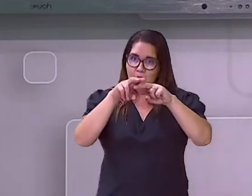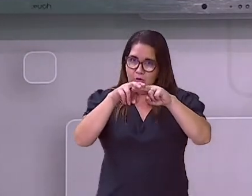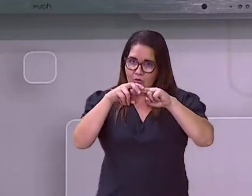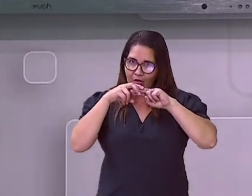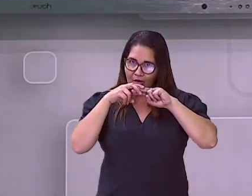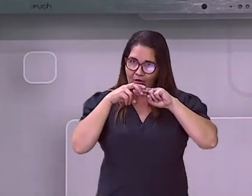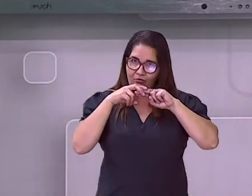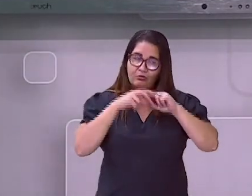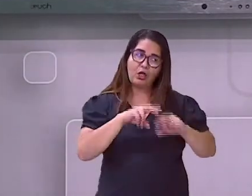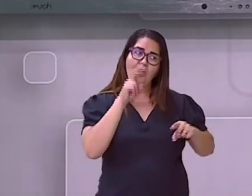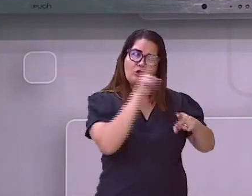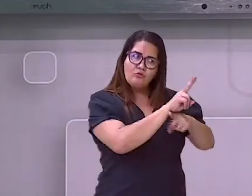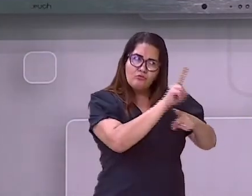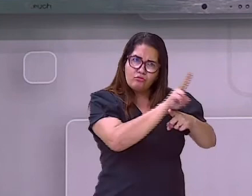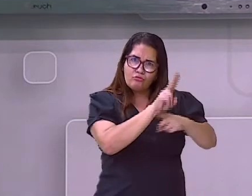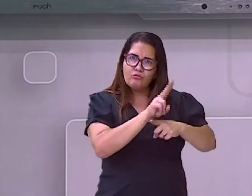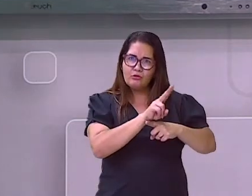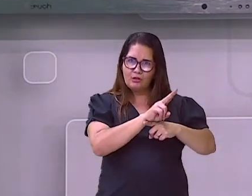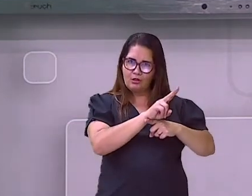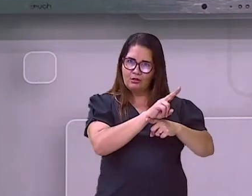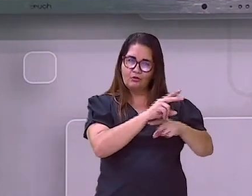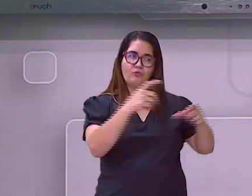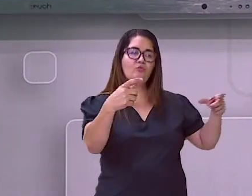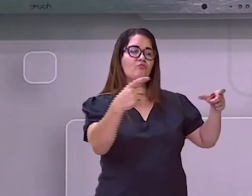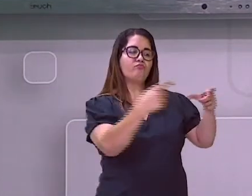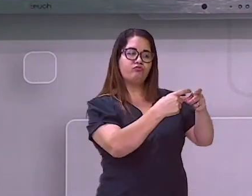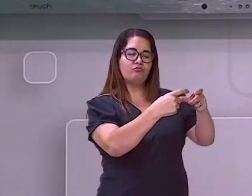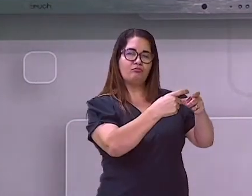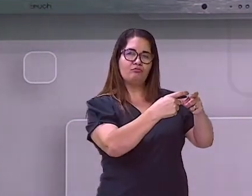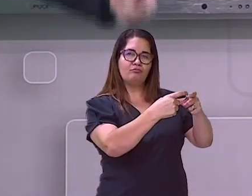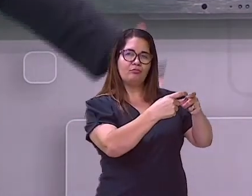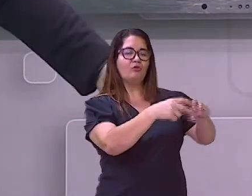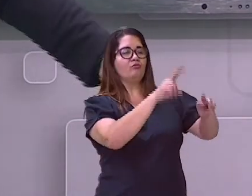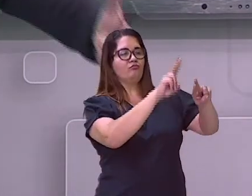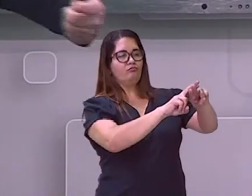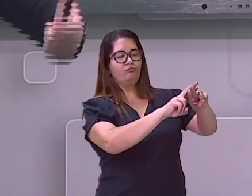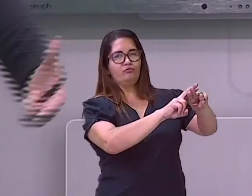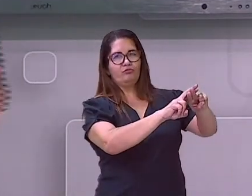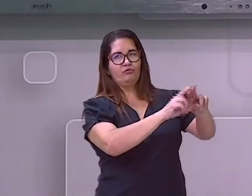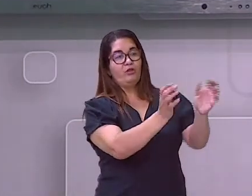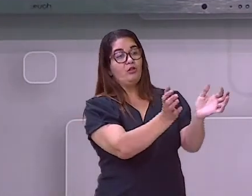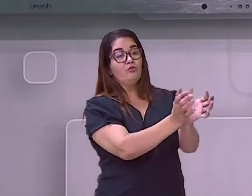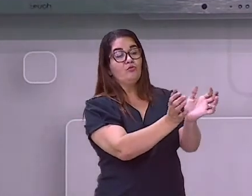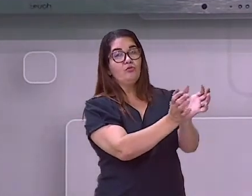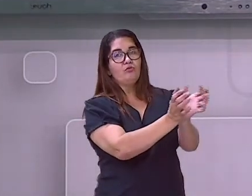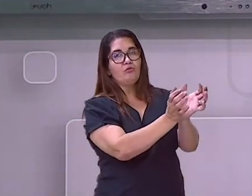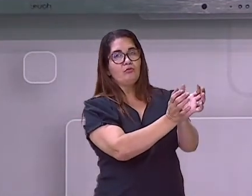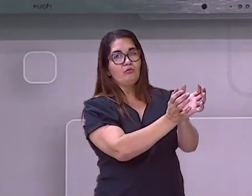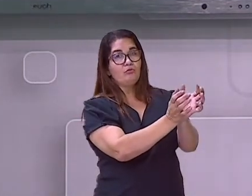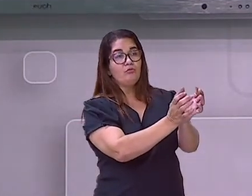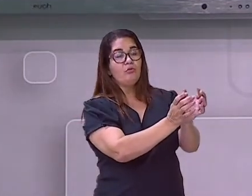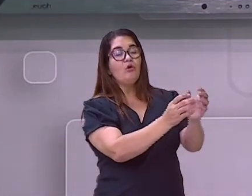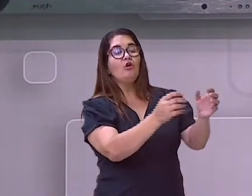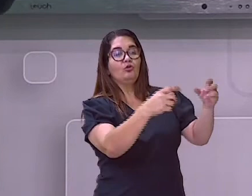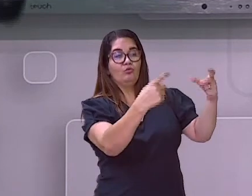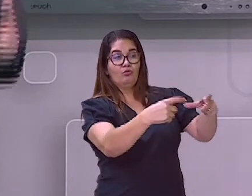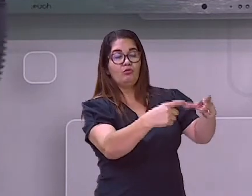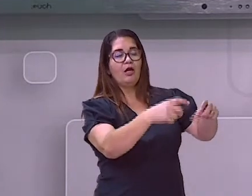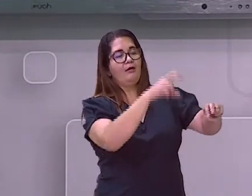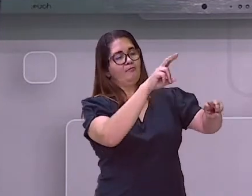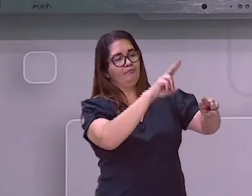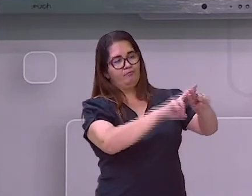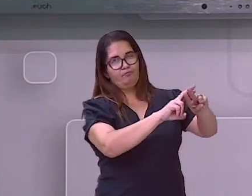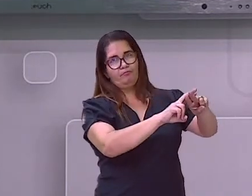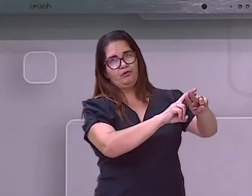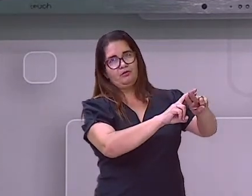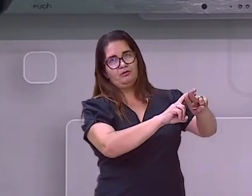intensiva. E na agricultura é você utilizar a terra com todos os recursos